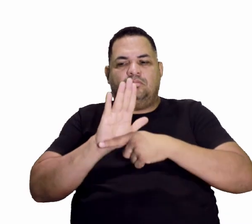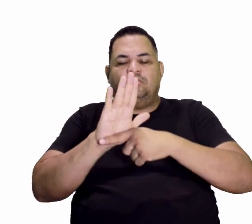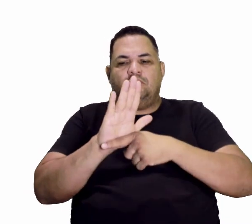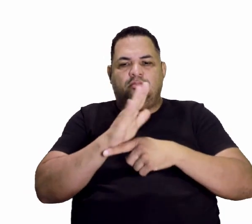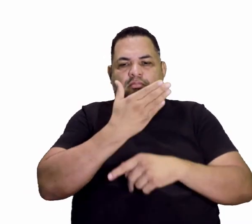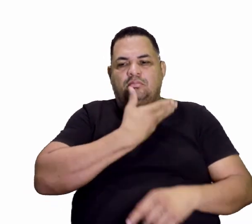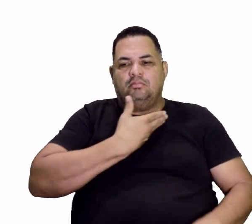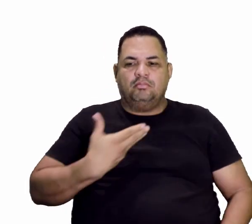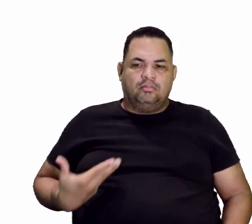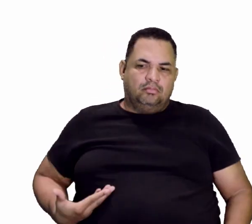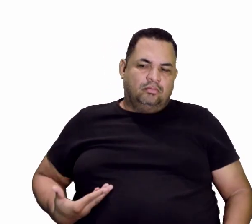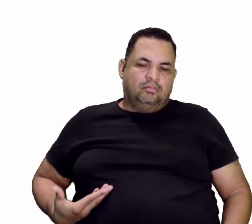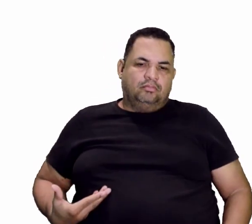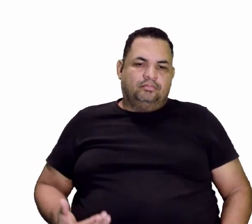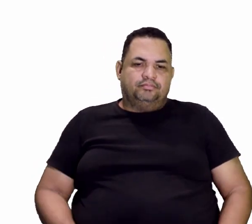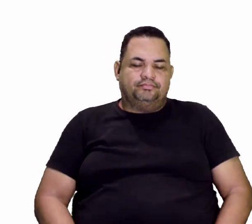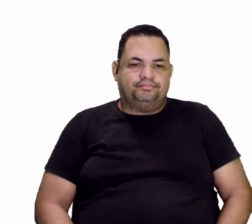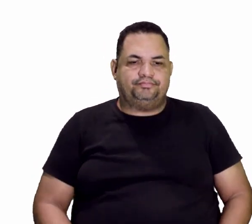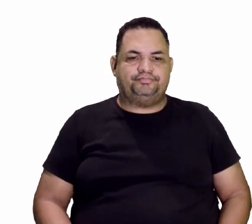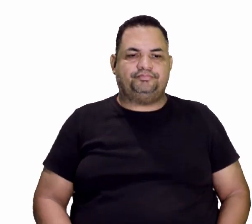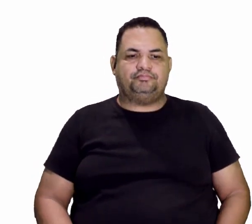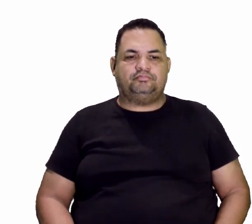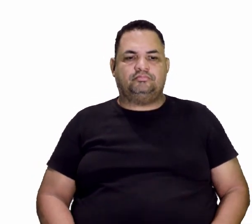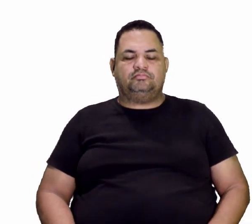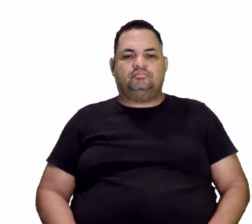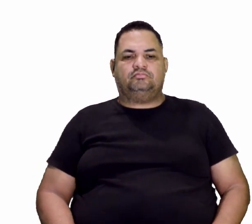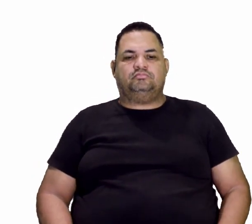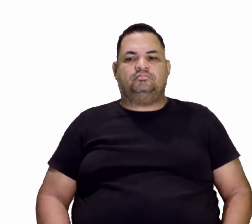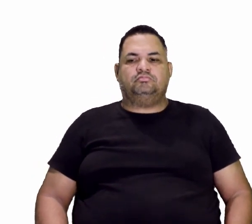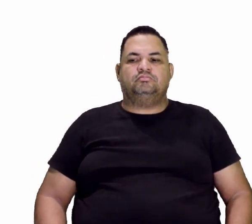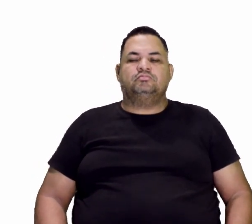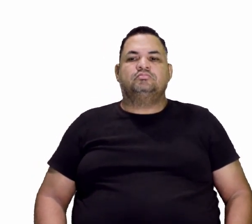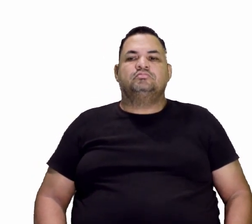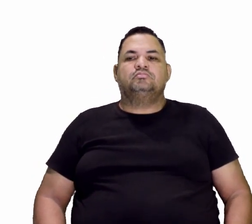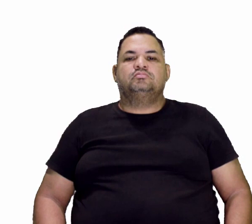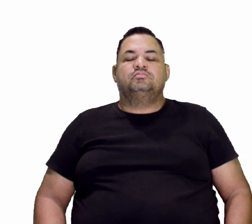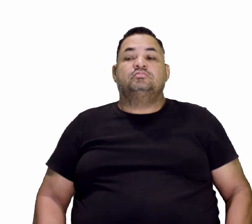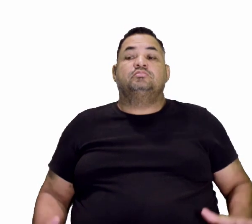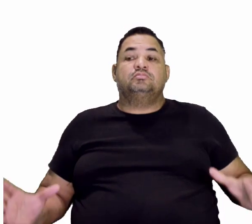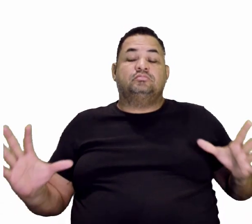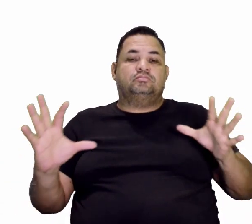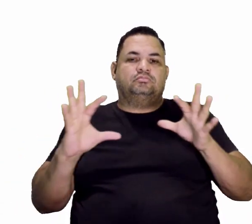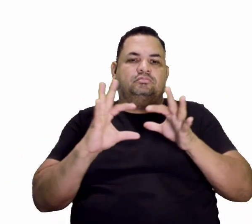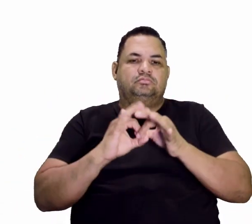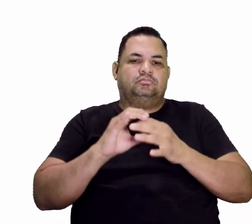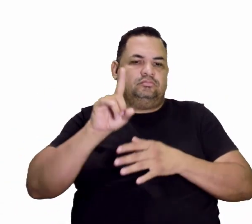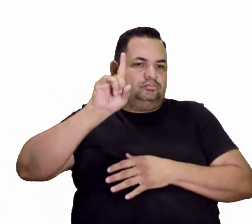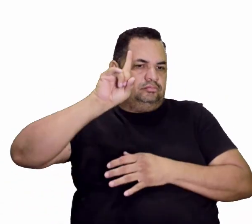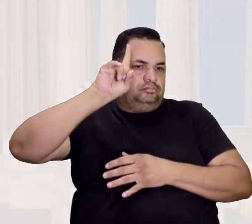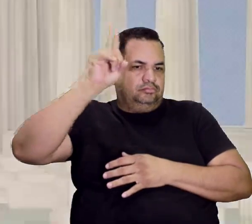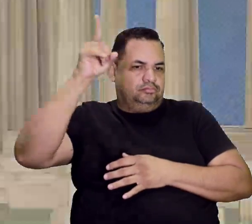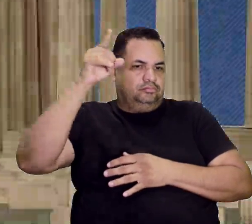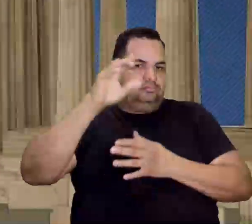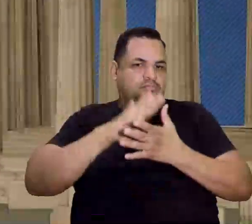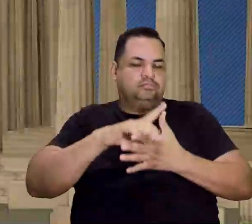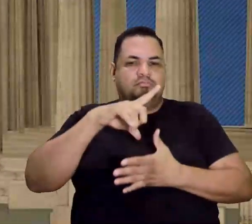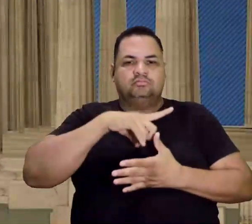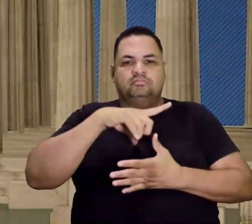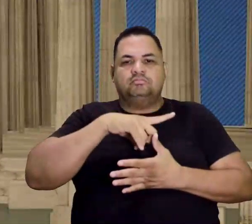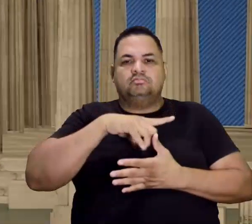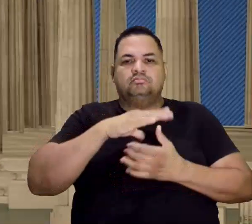benefícios assistenciais, né, públicos. Ó, com esse contexto aí, com aquela ideia, né, que eles